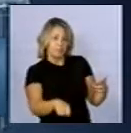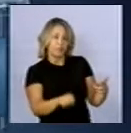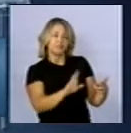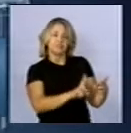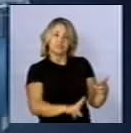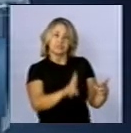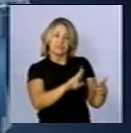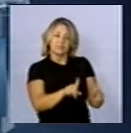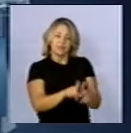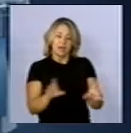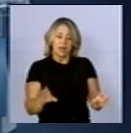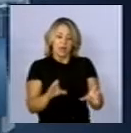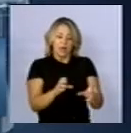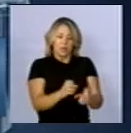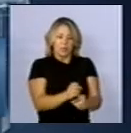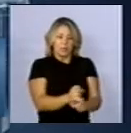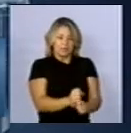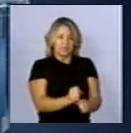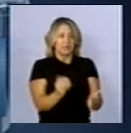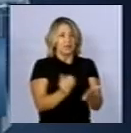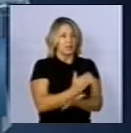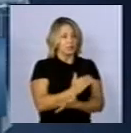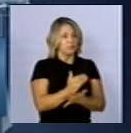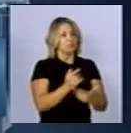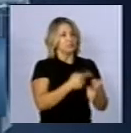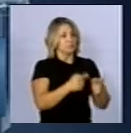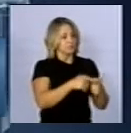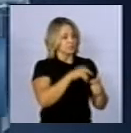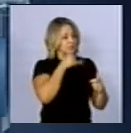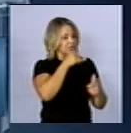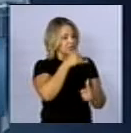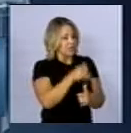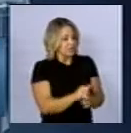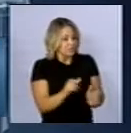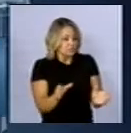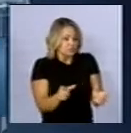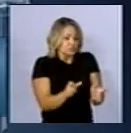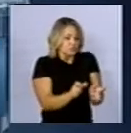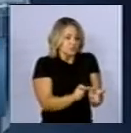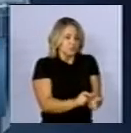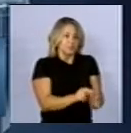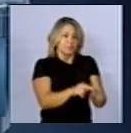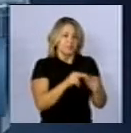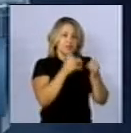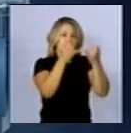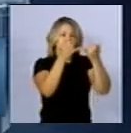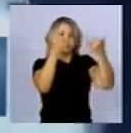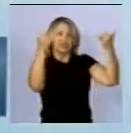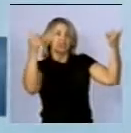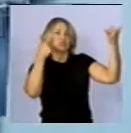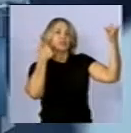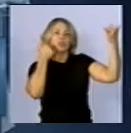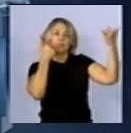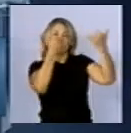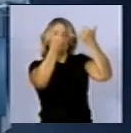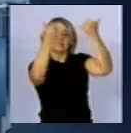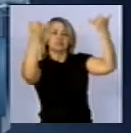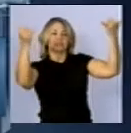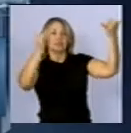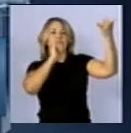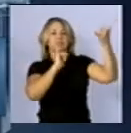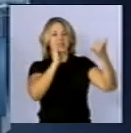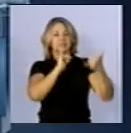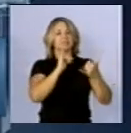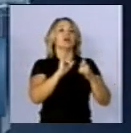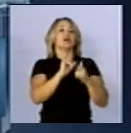compactação que alguns efeitos elétricos que são minimizados pelas linhas e convencionais o exemplo o